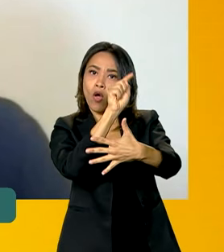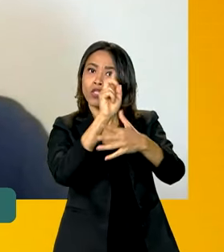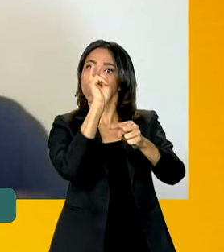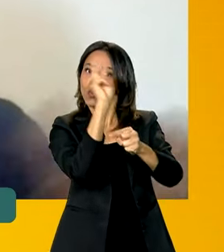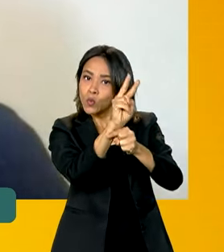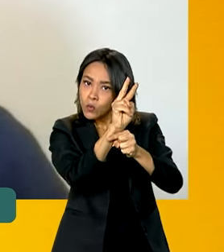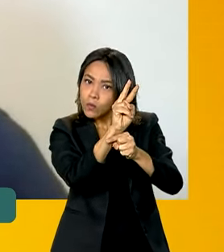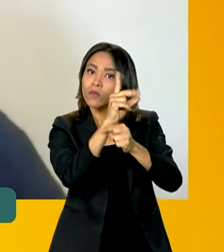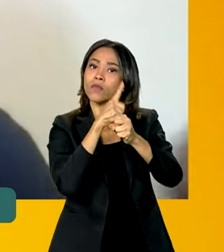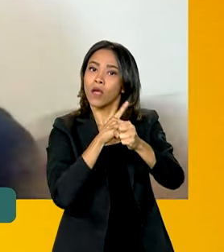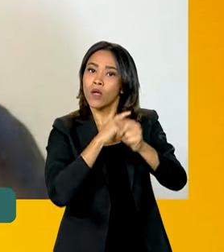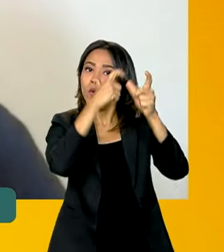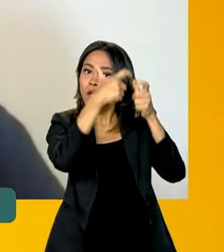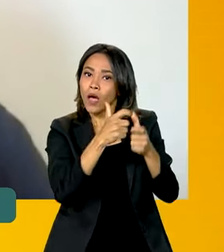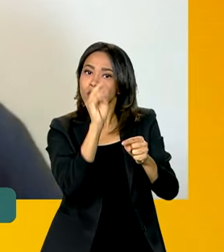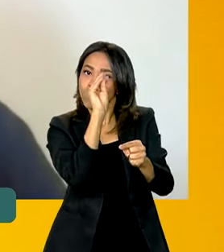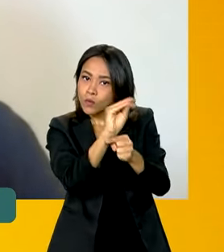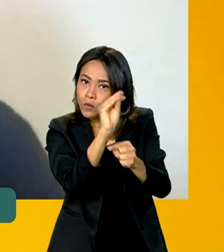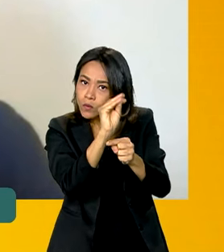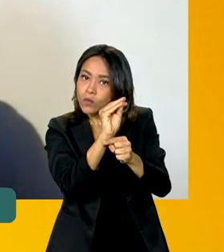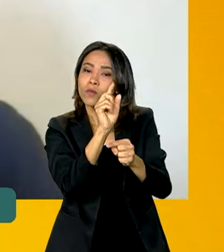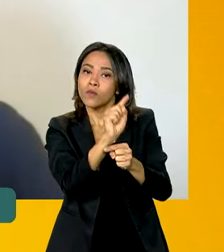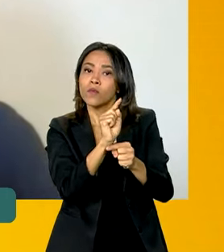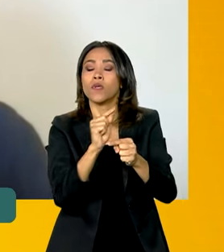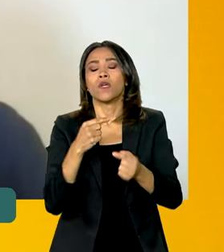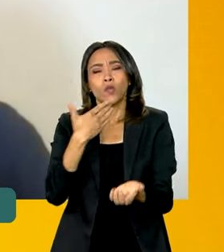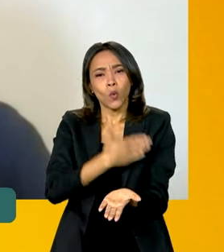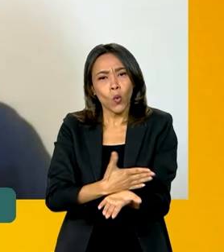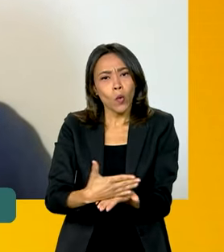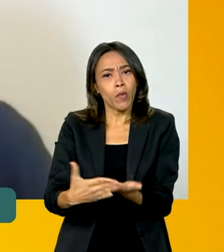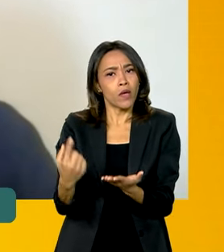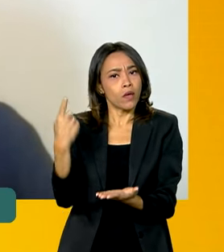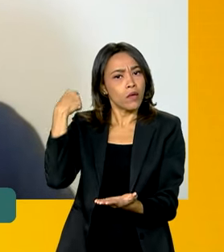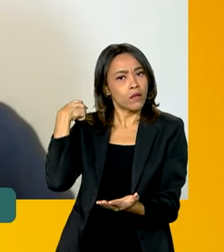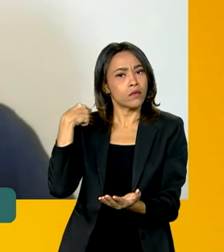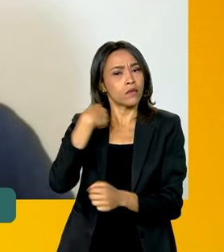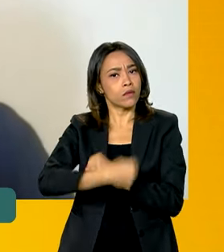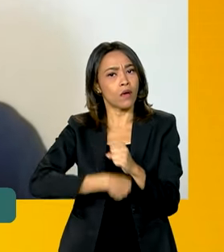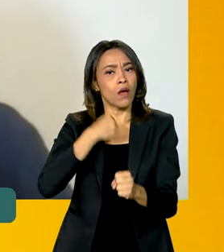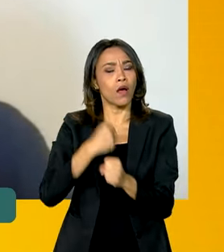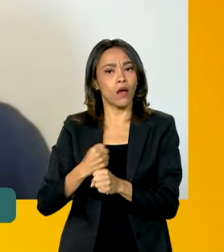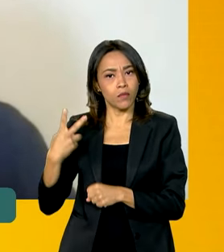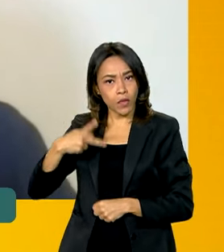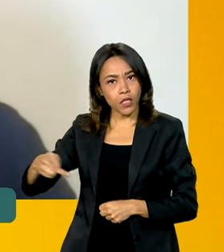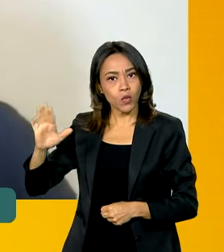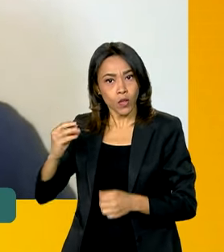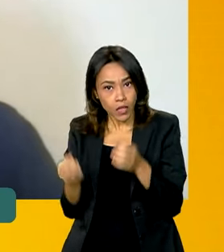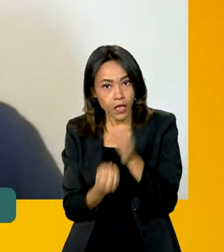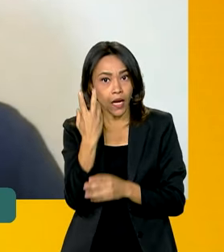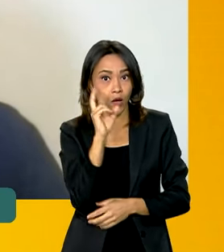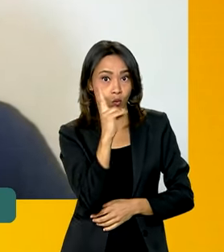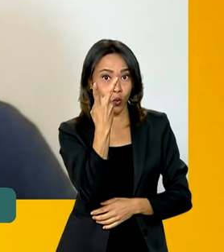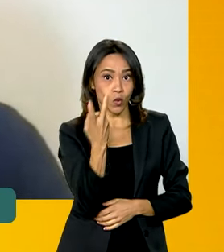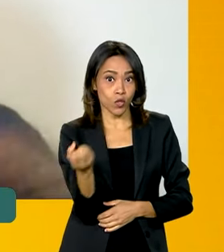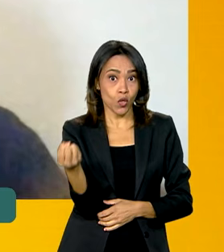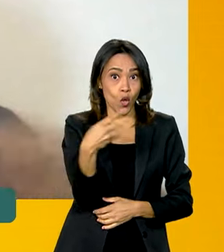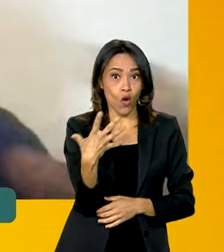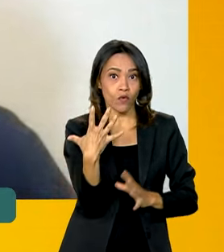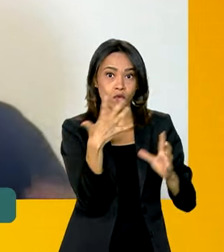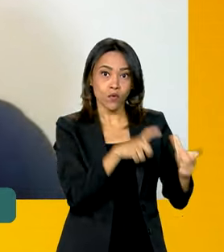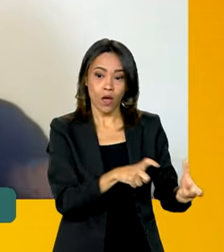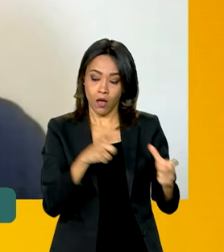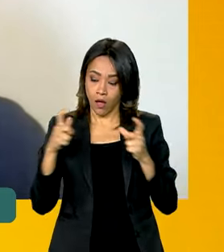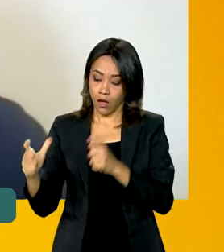conservação, inclusive no início do ano o presidente Lula criou novas duas áreas, unidades de conservação. Então